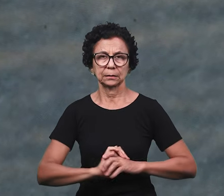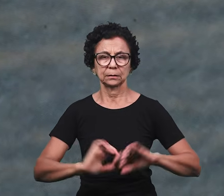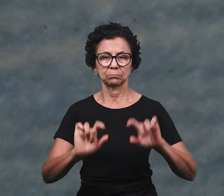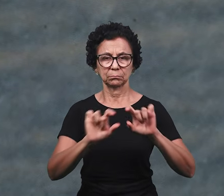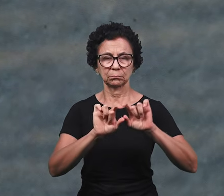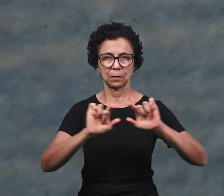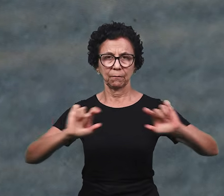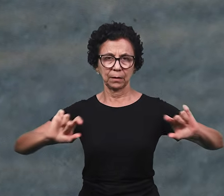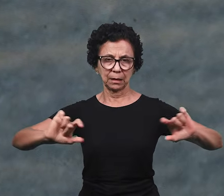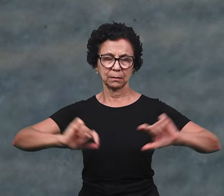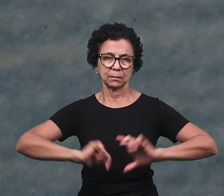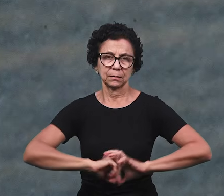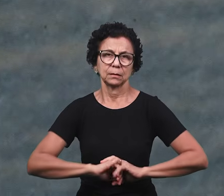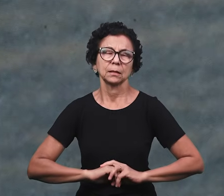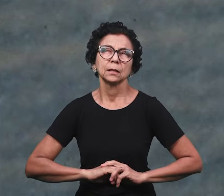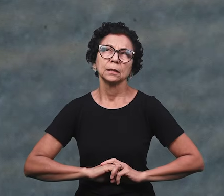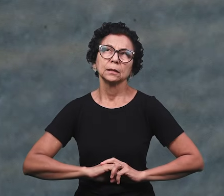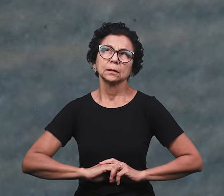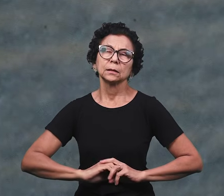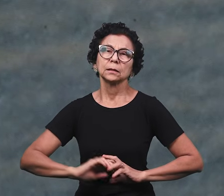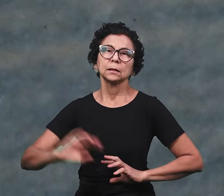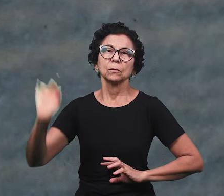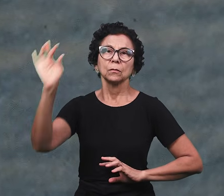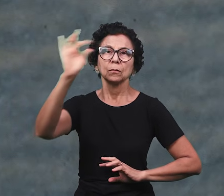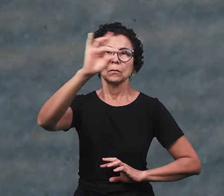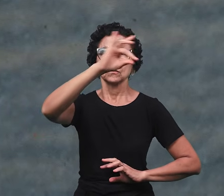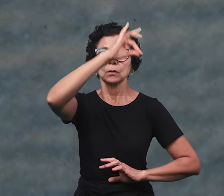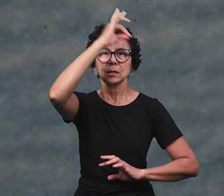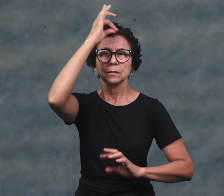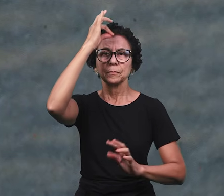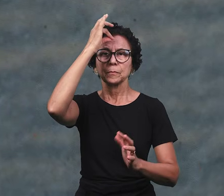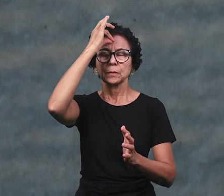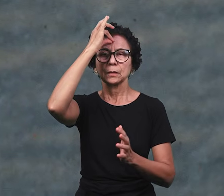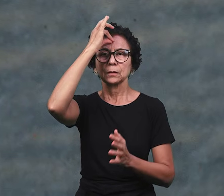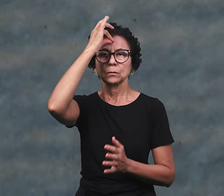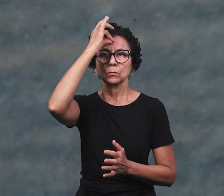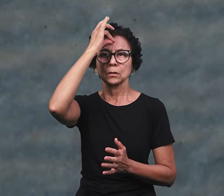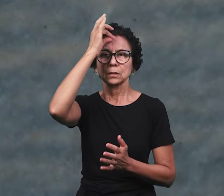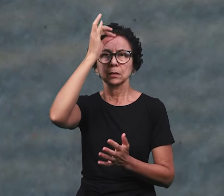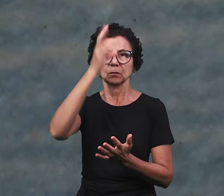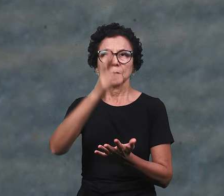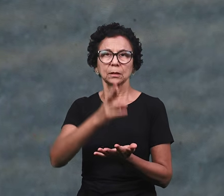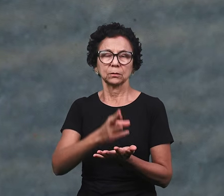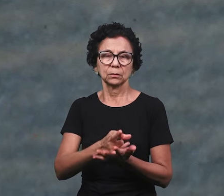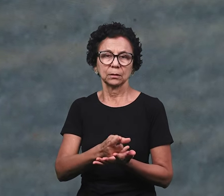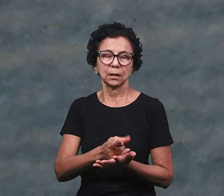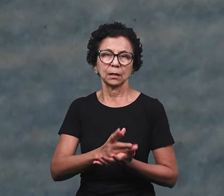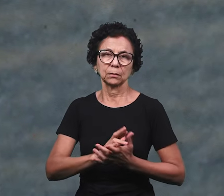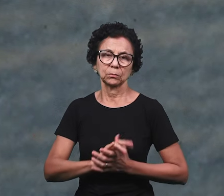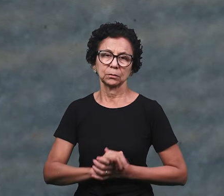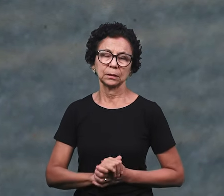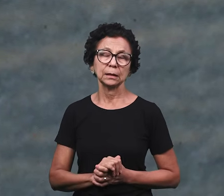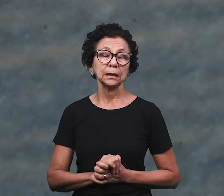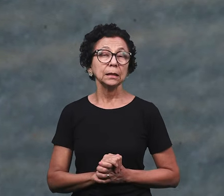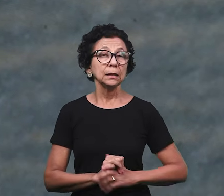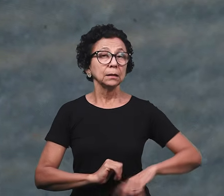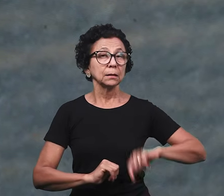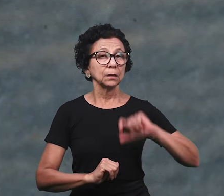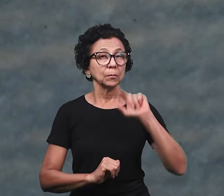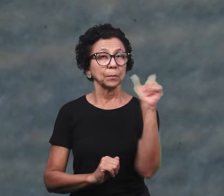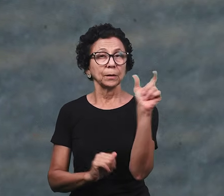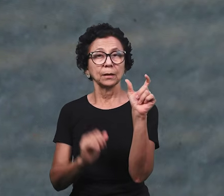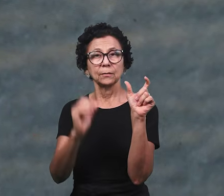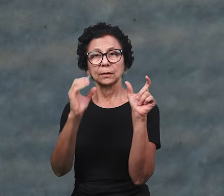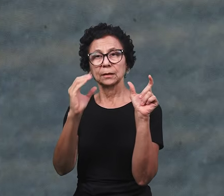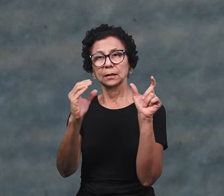fruto, né, do Espírito, que é a expressão para amor é caridade. Então, por que eu